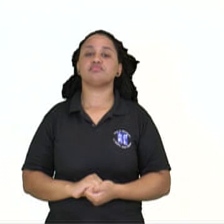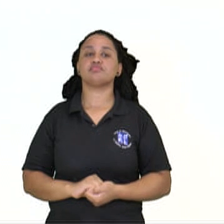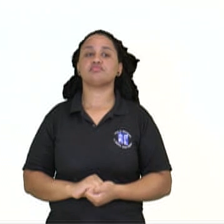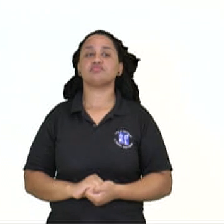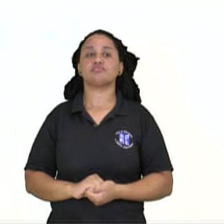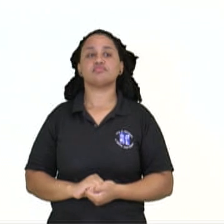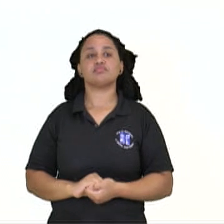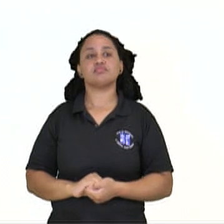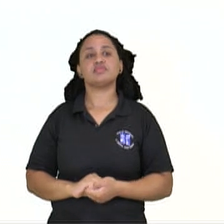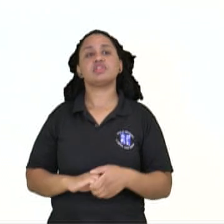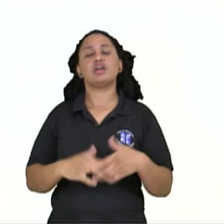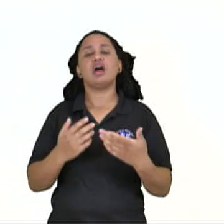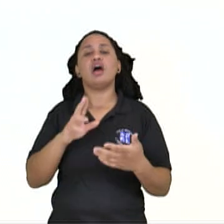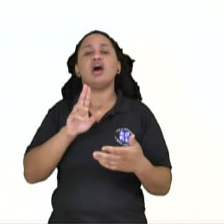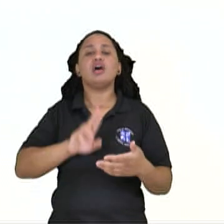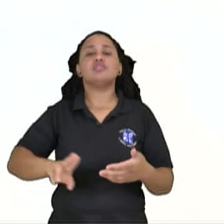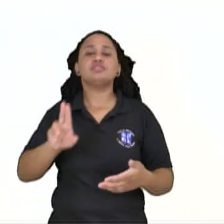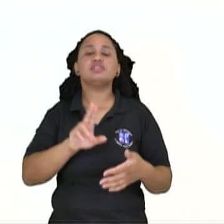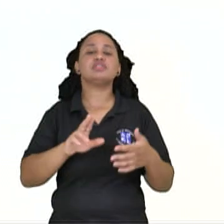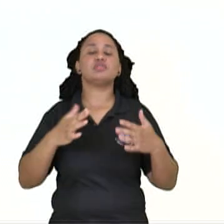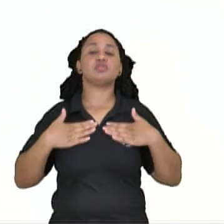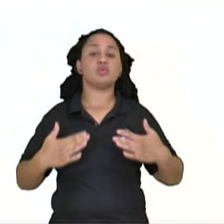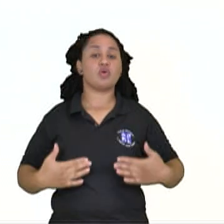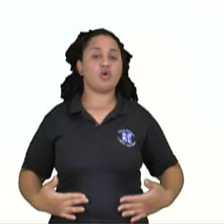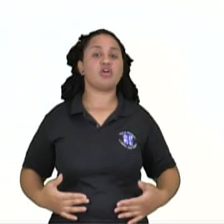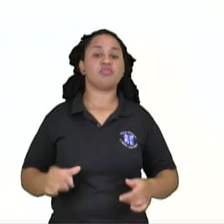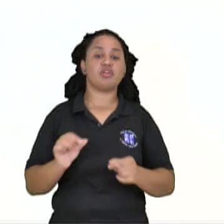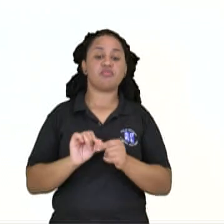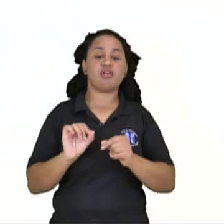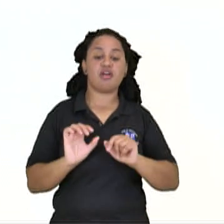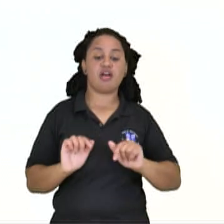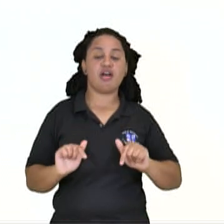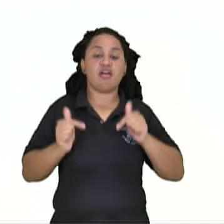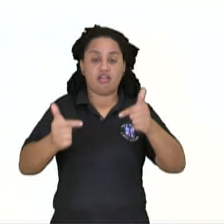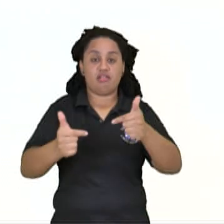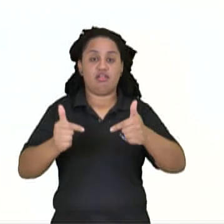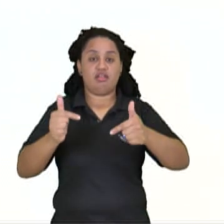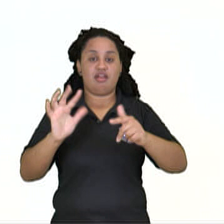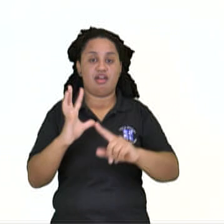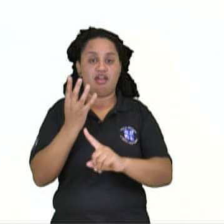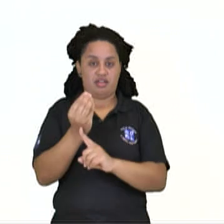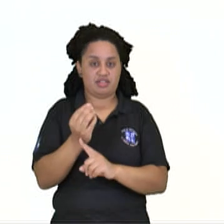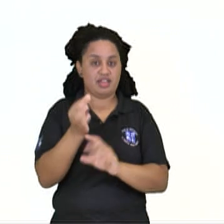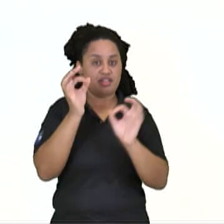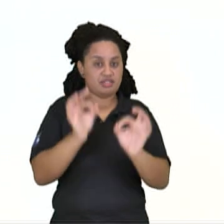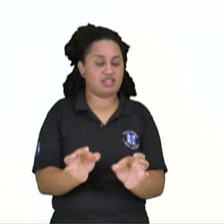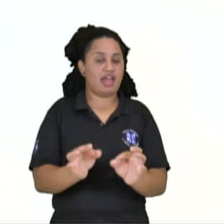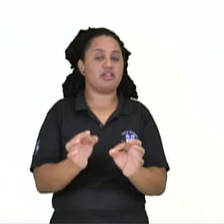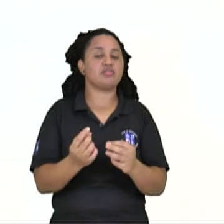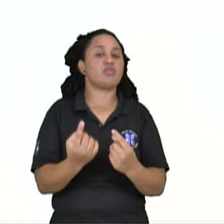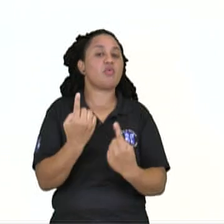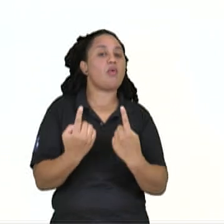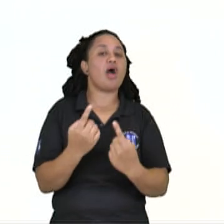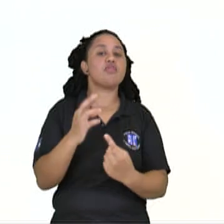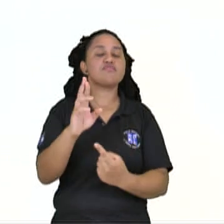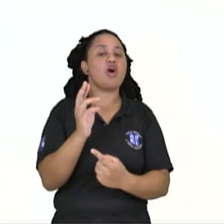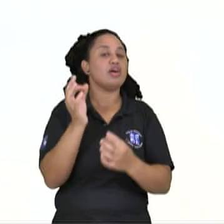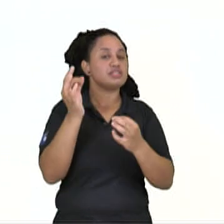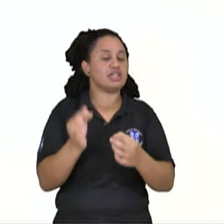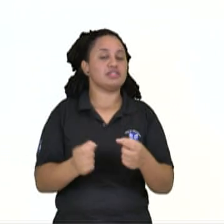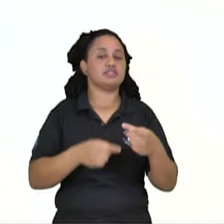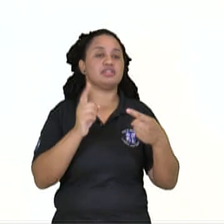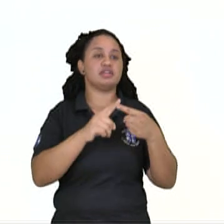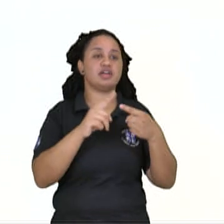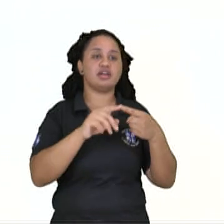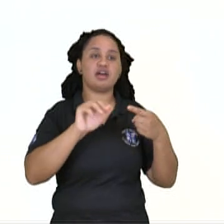Sobre a utilização do corpo no fazer artístico, é correto afirmar que, letra